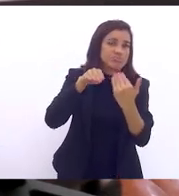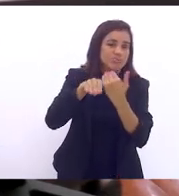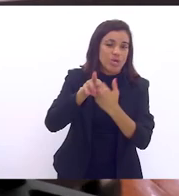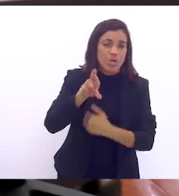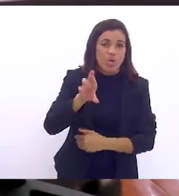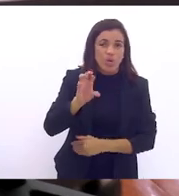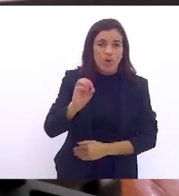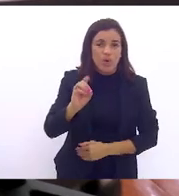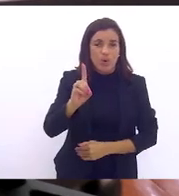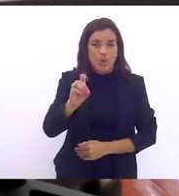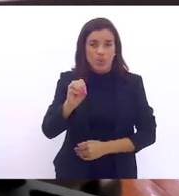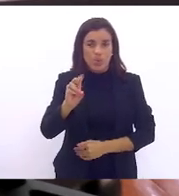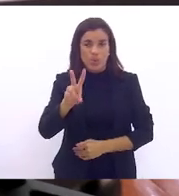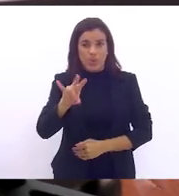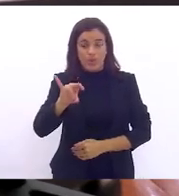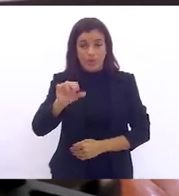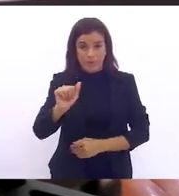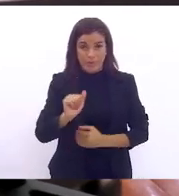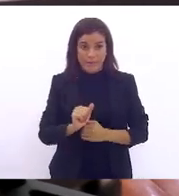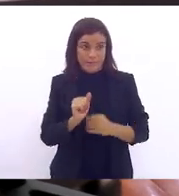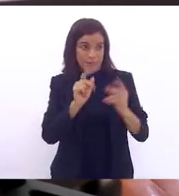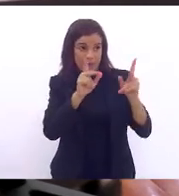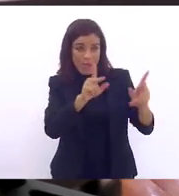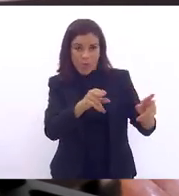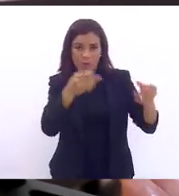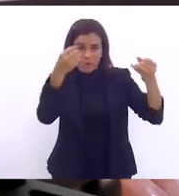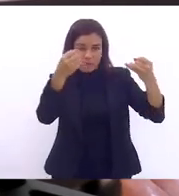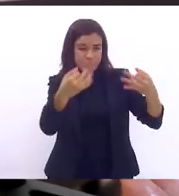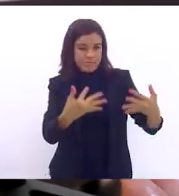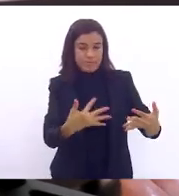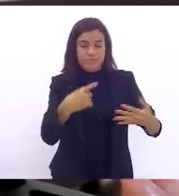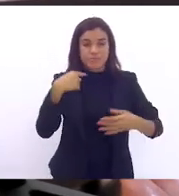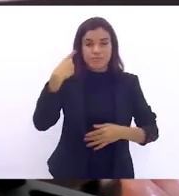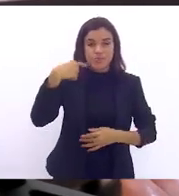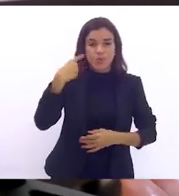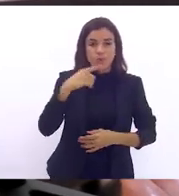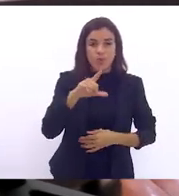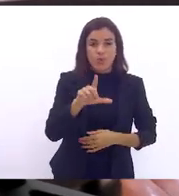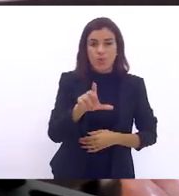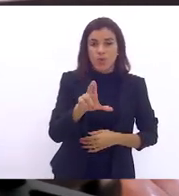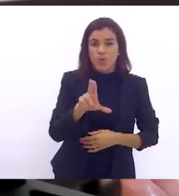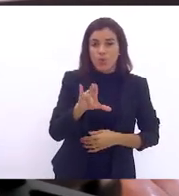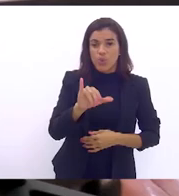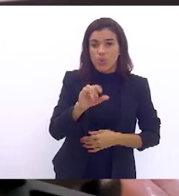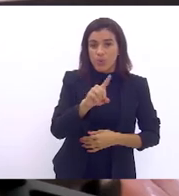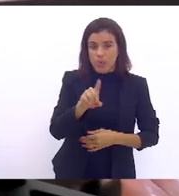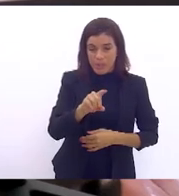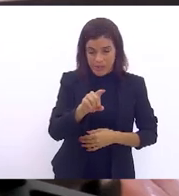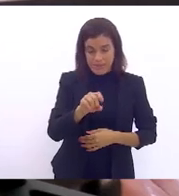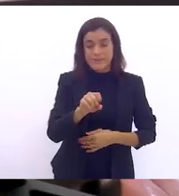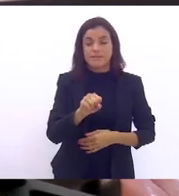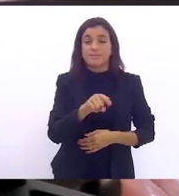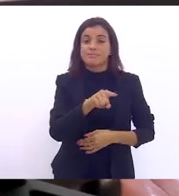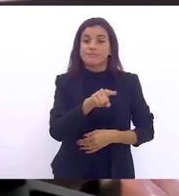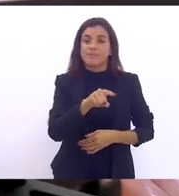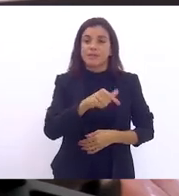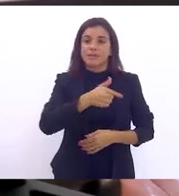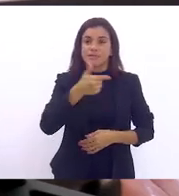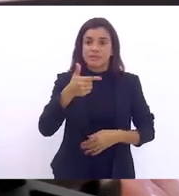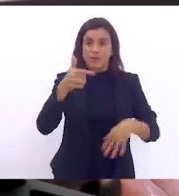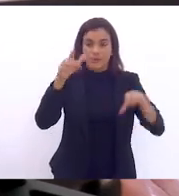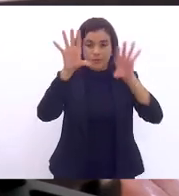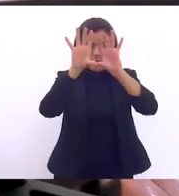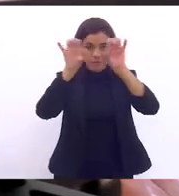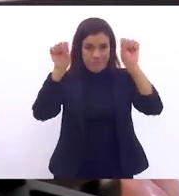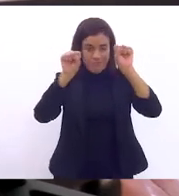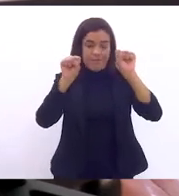lá o o Dr Luiz eh do da segunda vara federal ele né